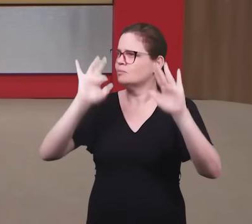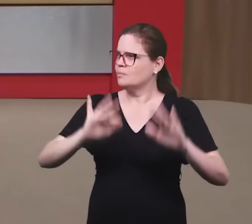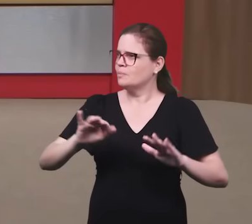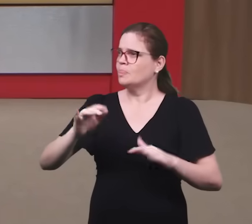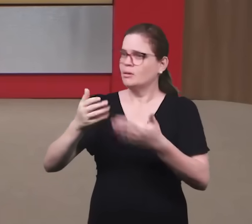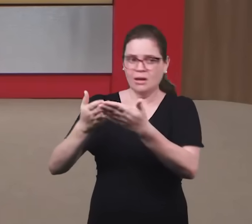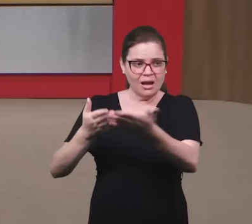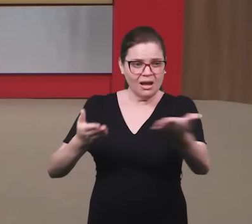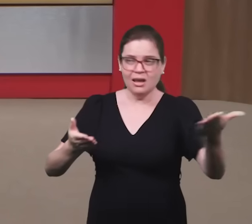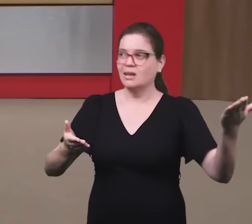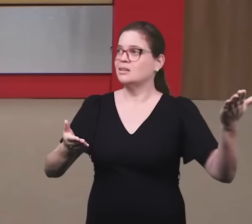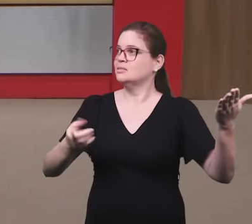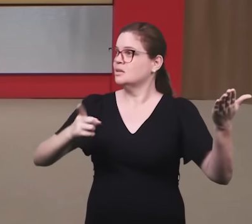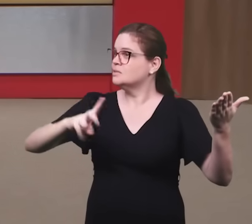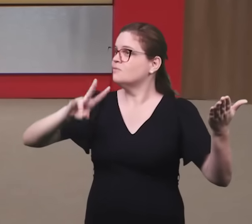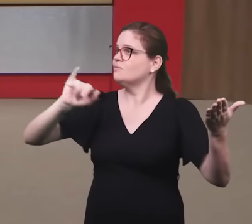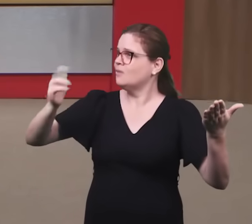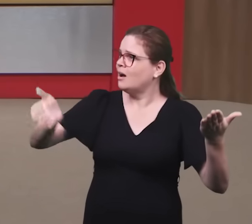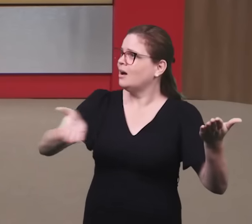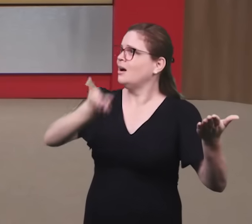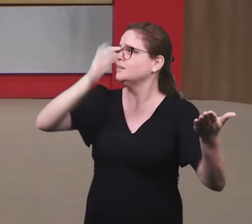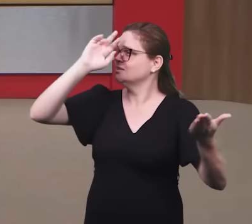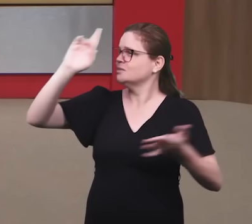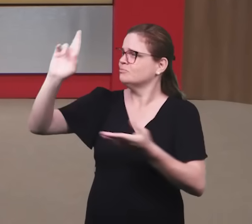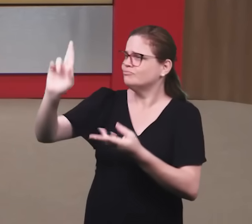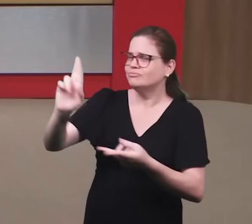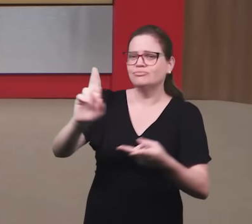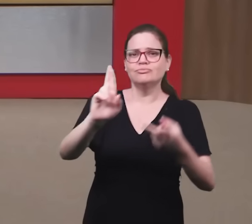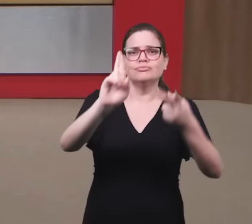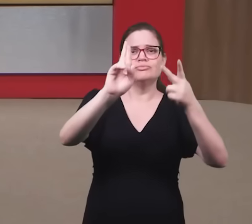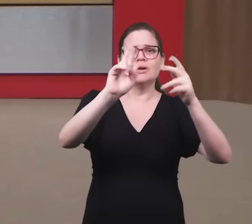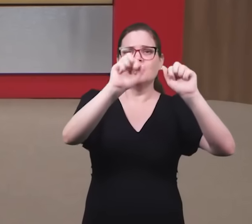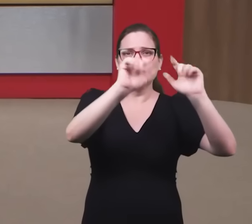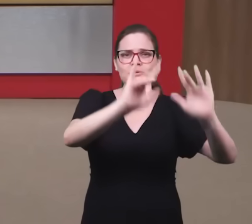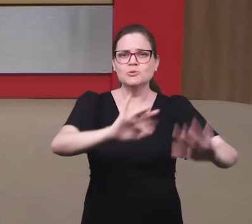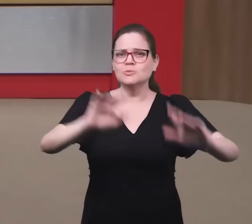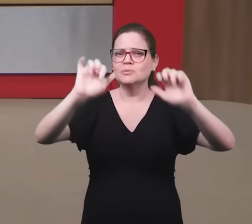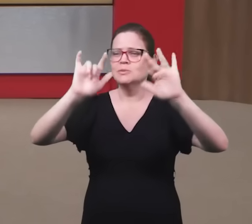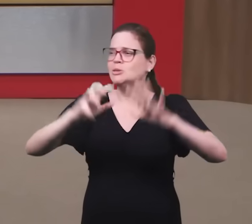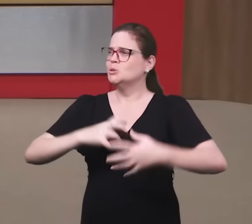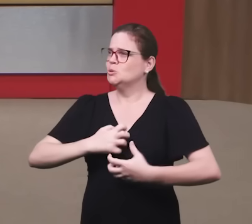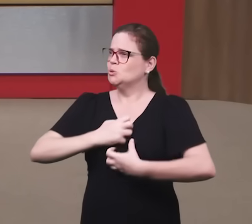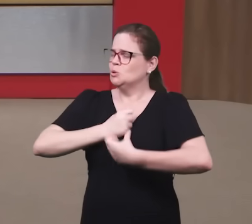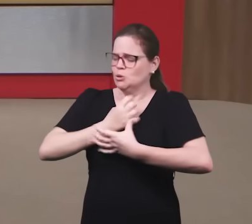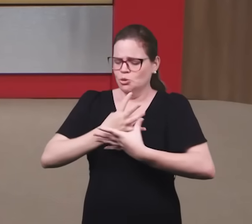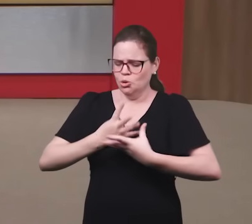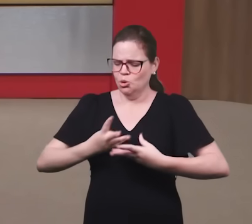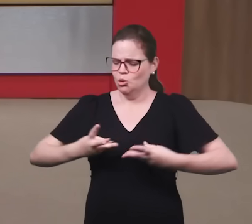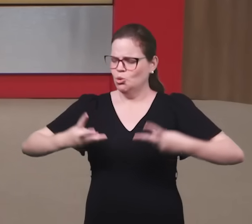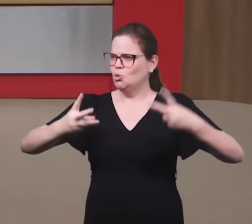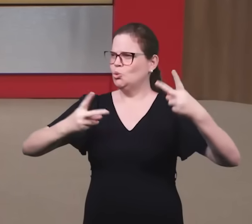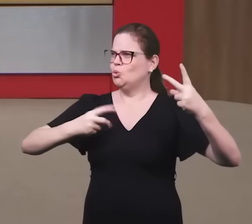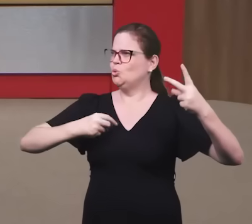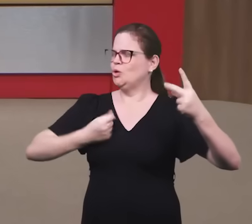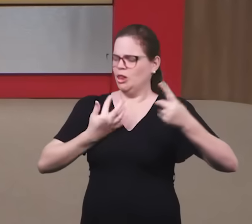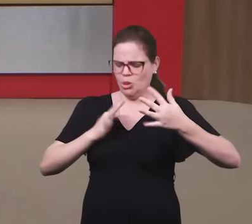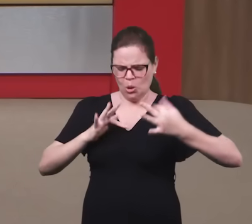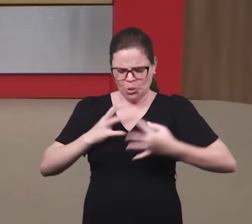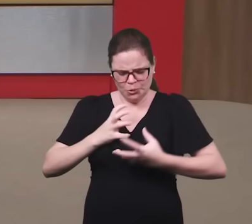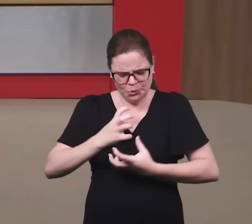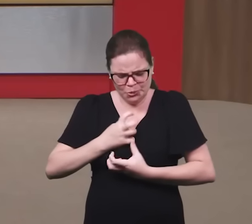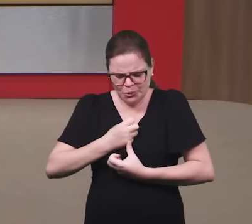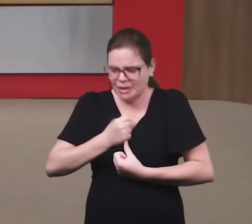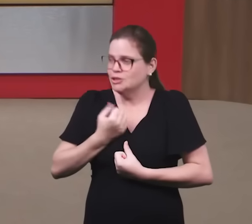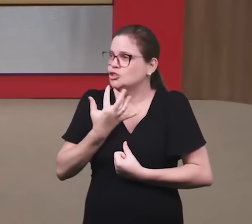ao encontro do necessitado. Retira a angústia, as dores, as mágoas. Abra as